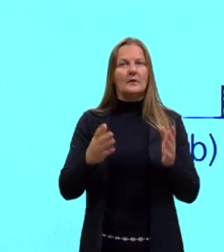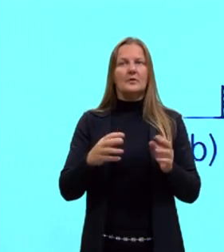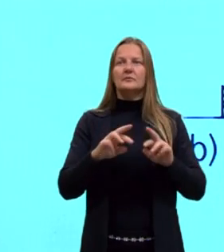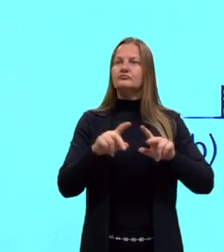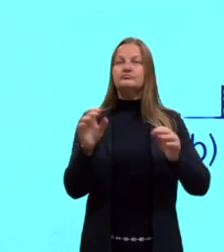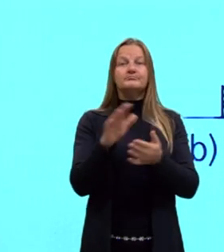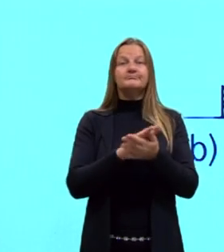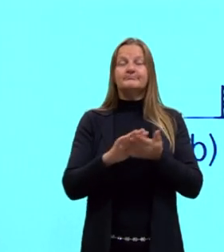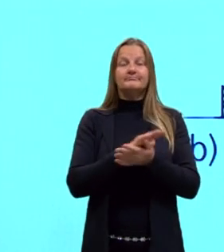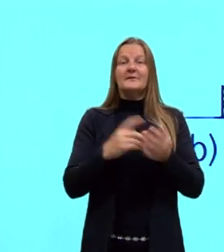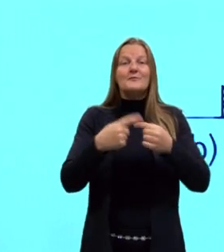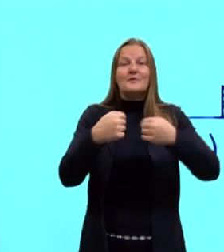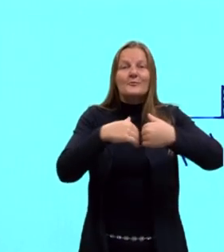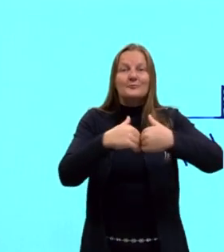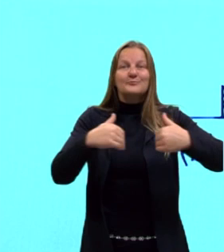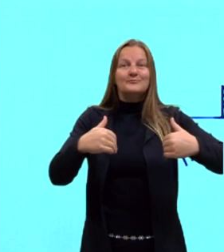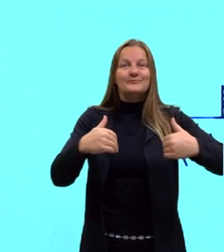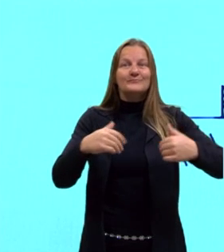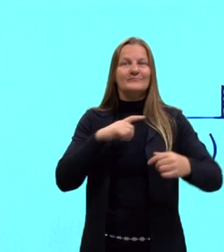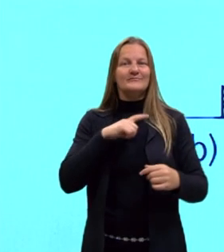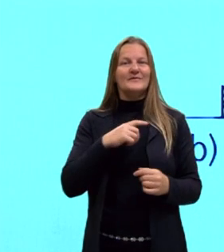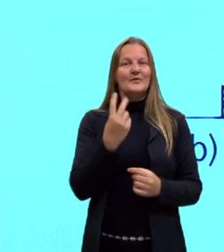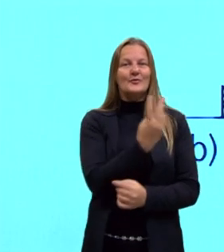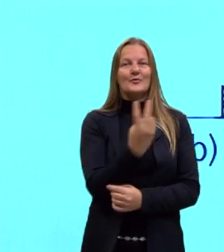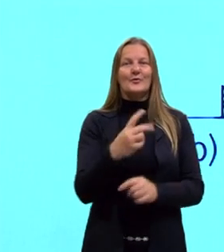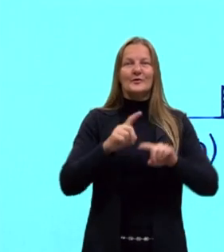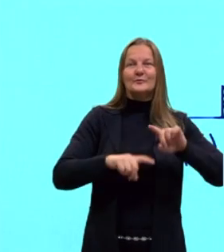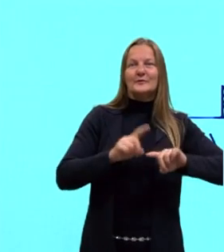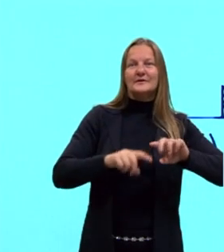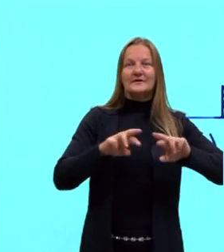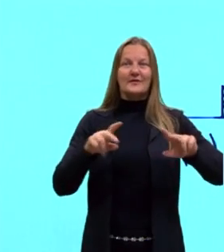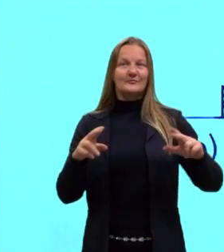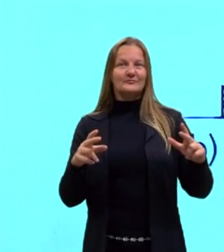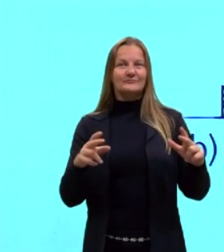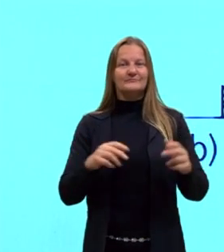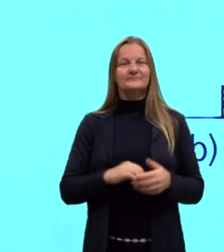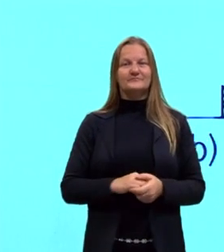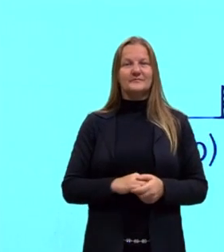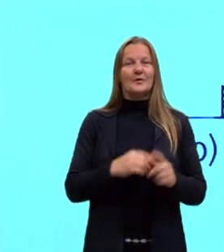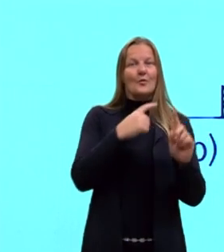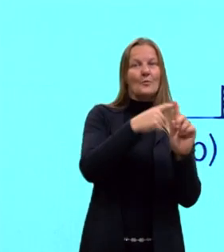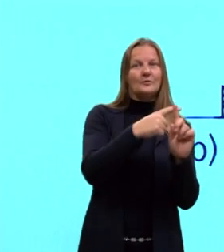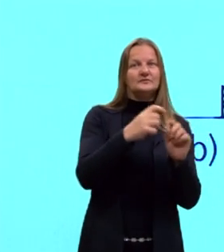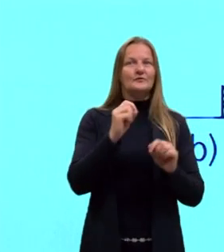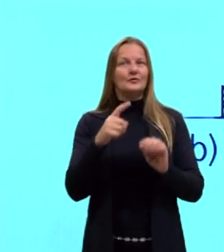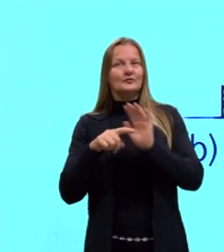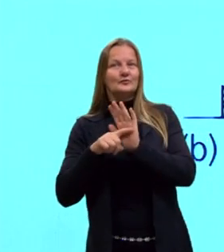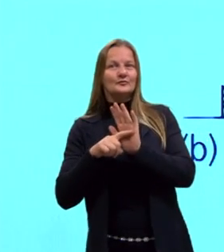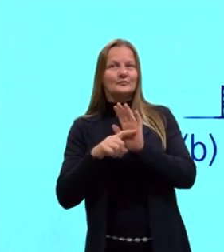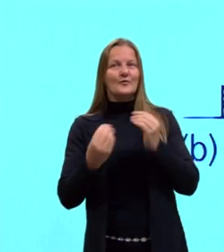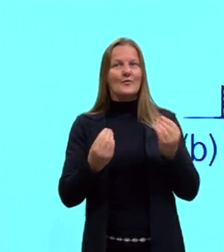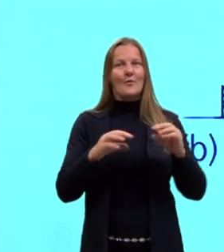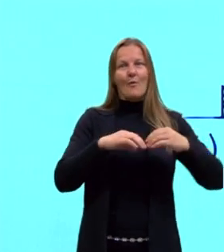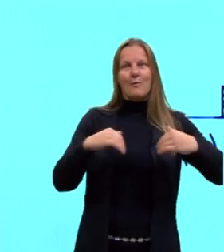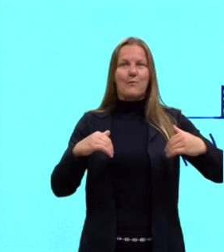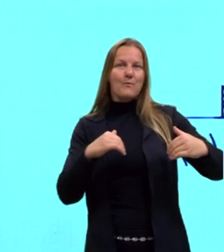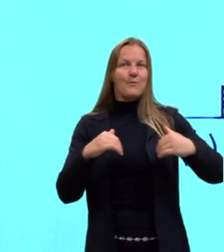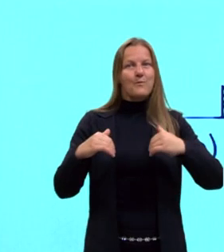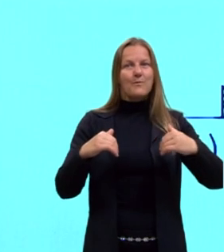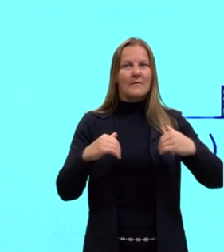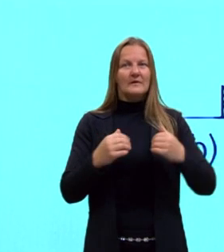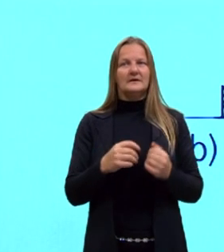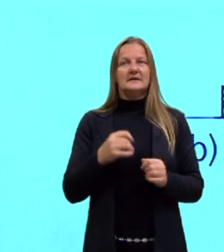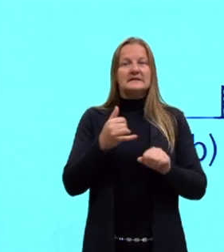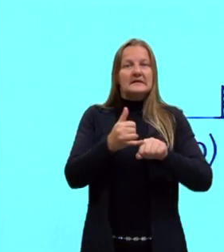não mais porque a gente conseguiu separar esses dois materiais né então aqui se ficou positivo e ele ficou negativo esse a gente ela faz